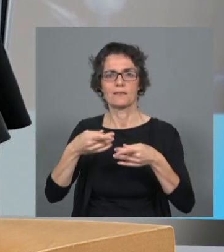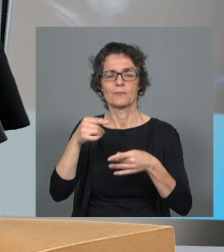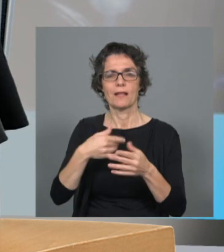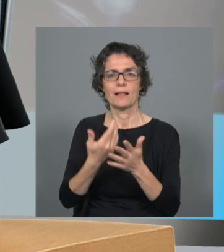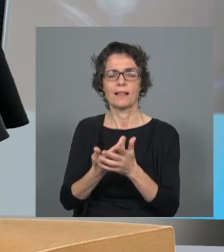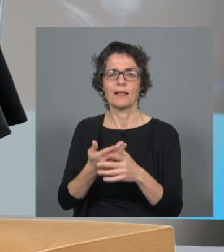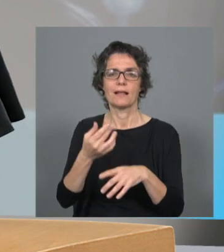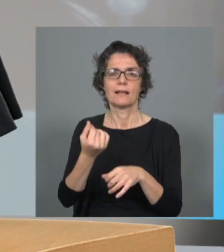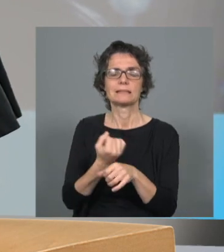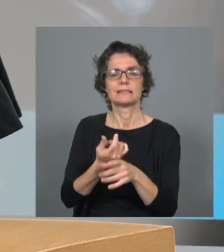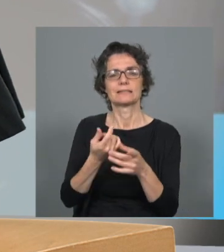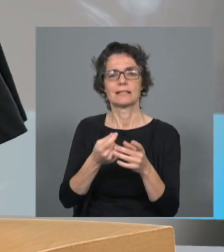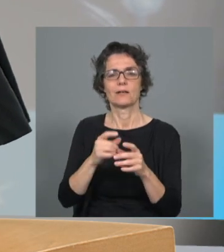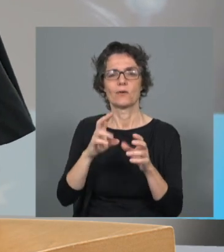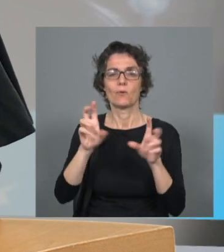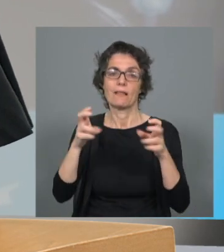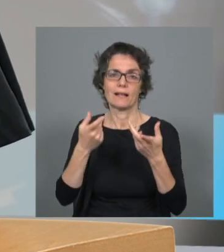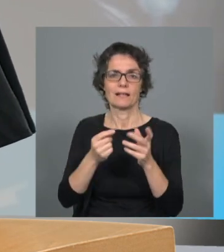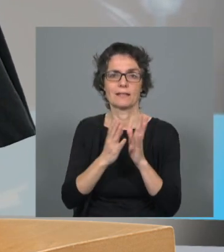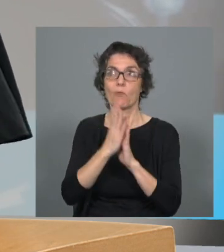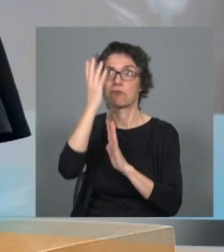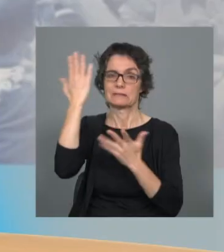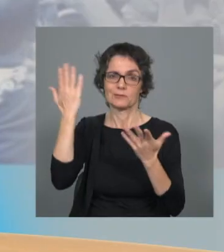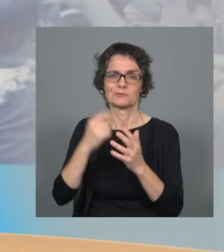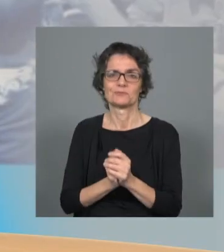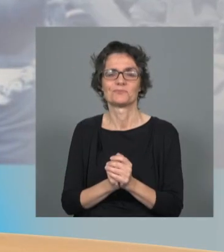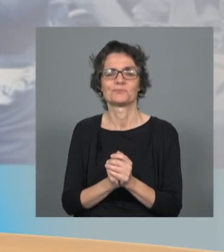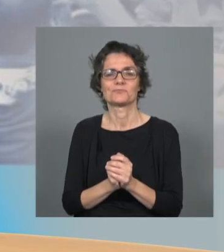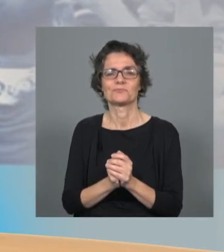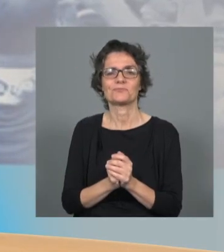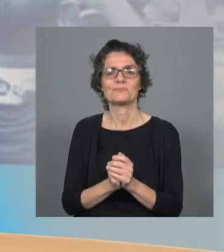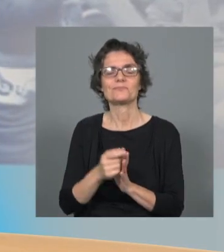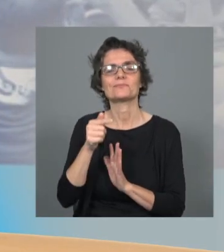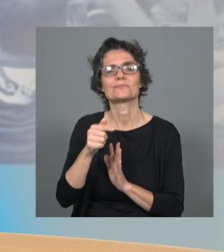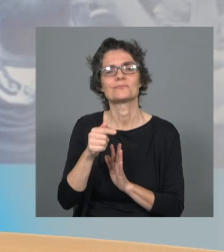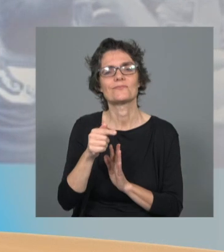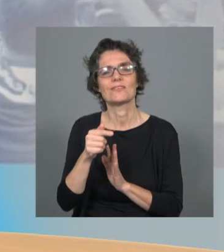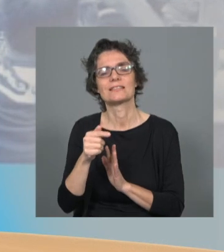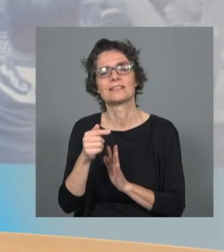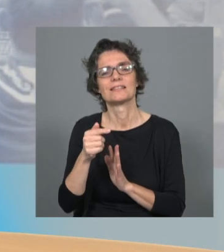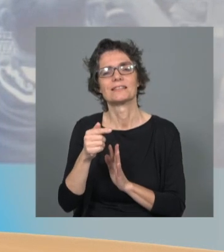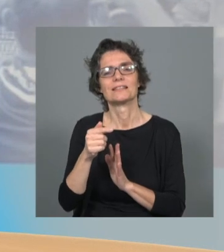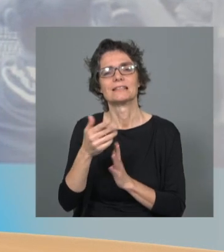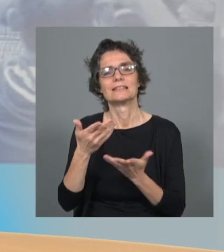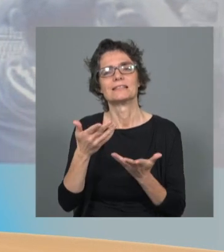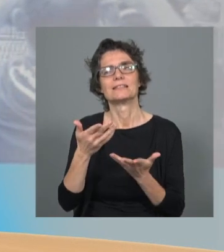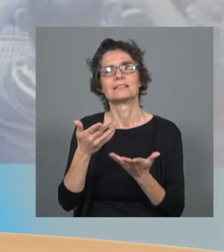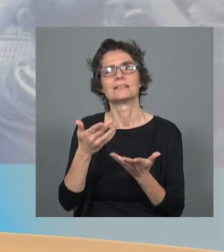Laudato Si. Isso significa, esta proposta do Papa, esta insistência do Papa, é um